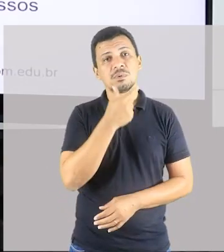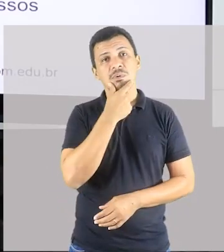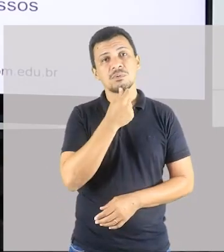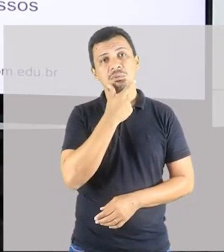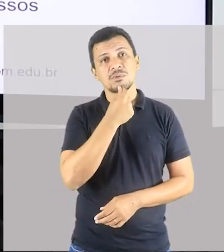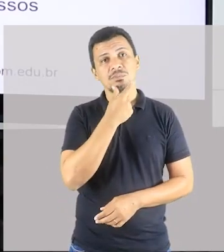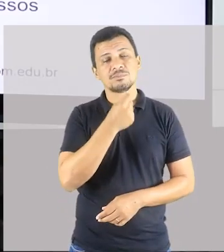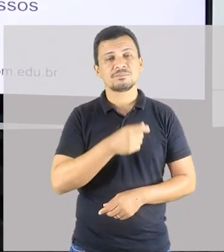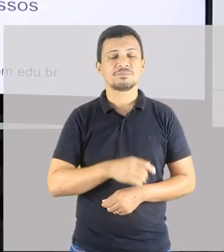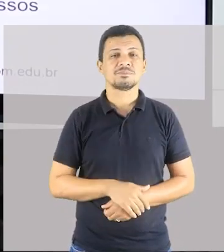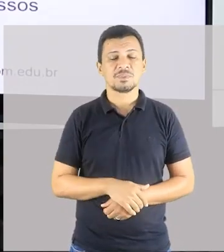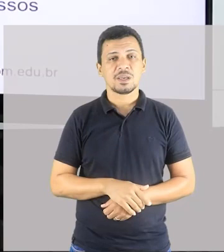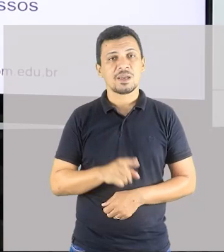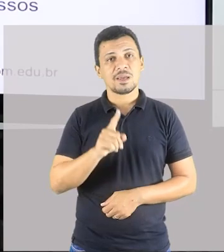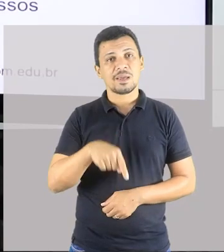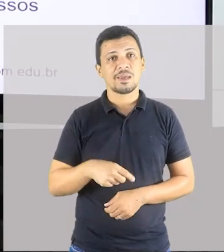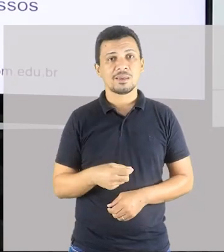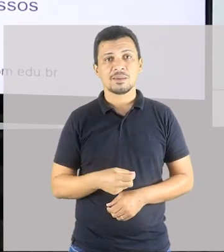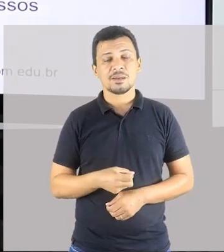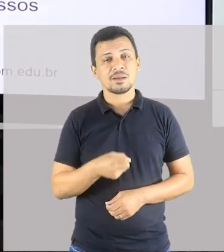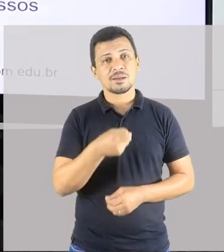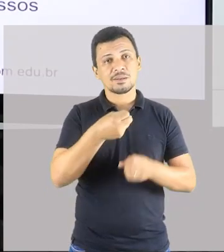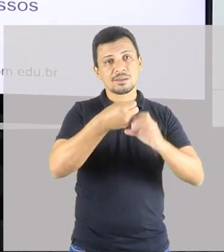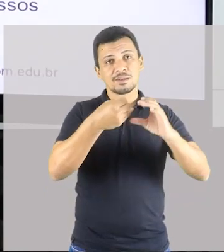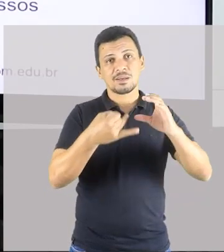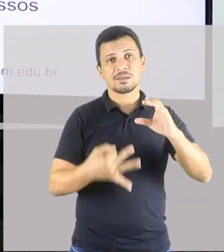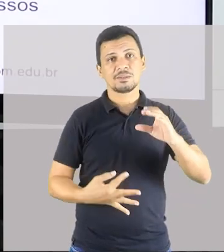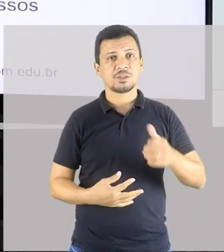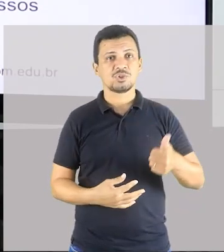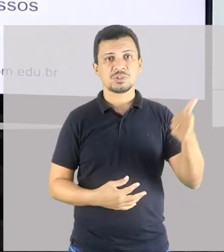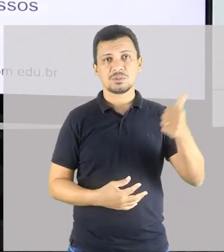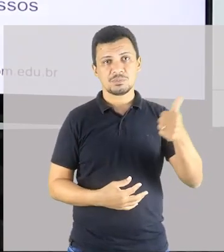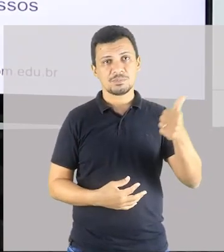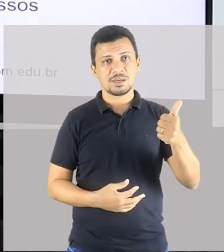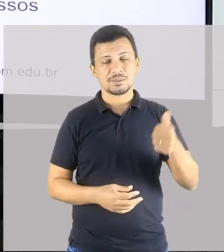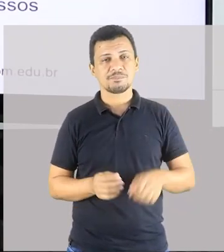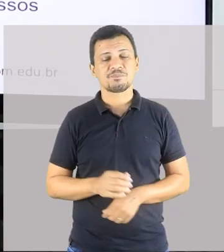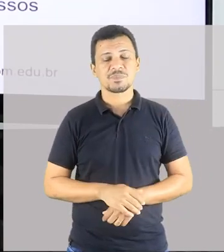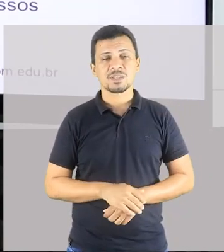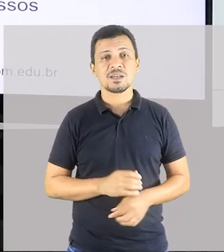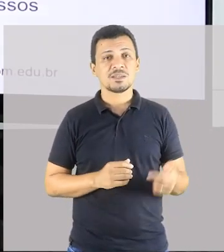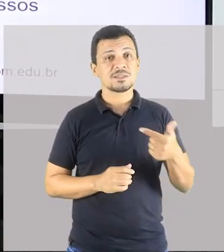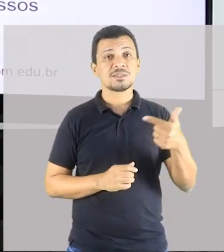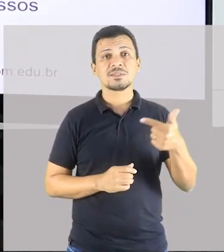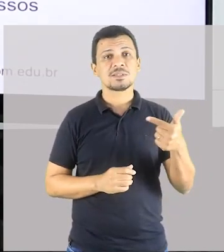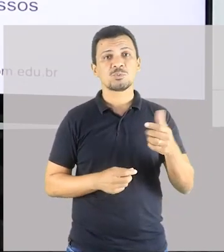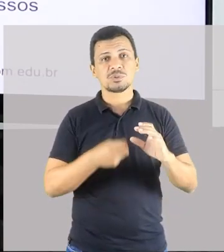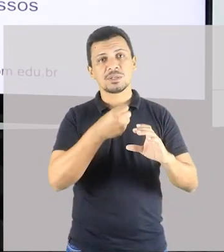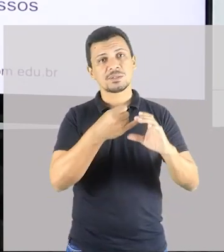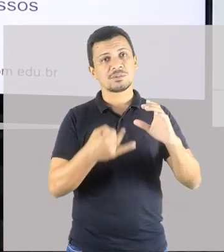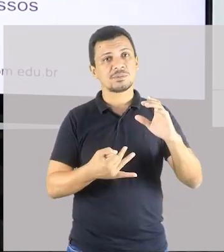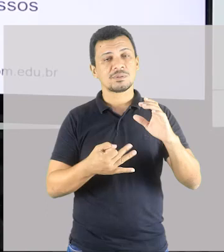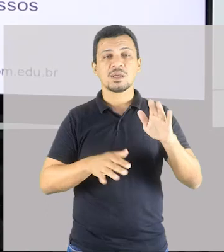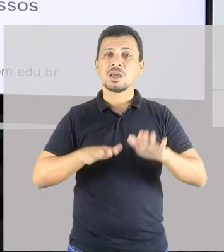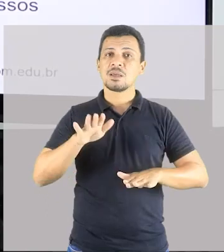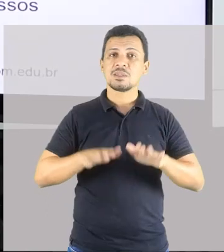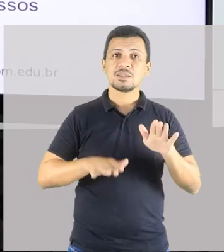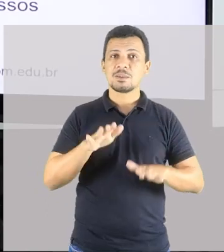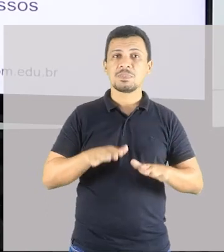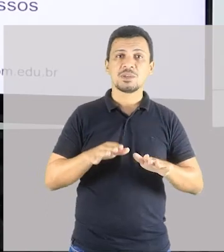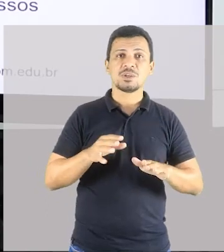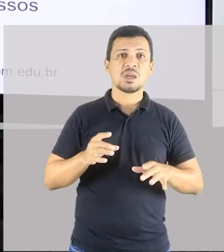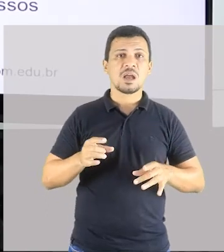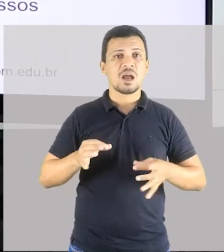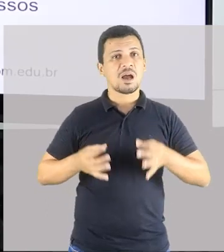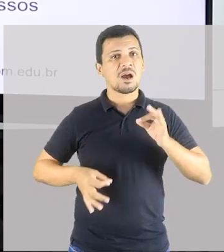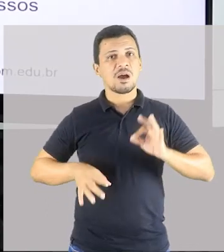sexuais masculinos. Então, essa é a característica primária. A característica secundária ela vai depender muito das ações dos